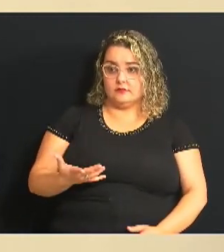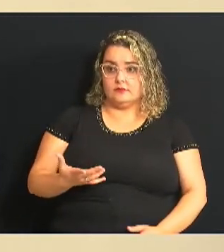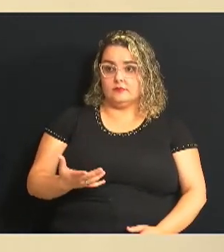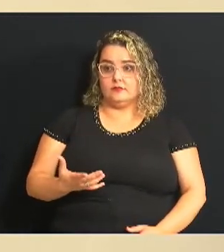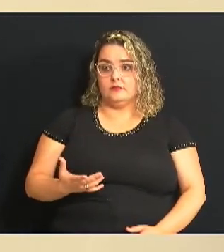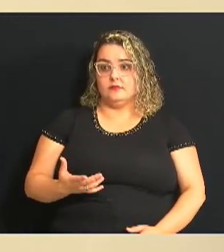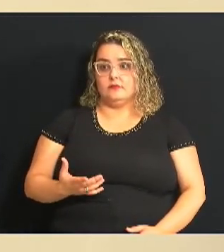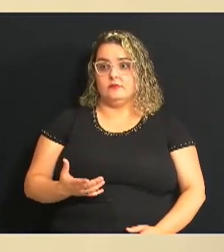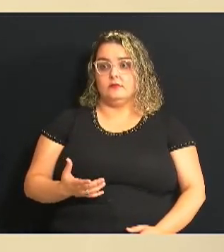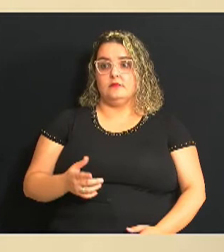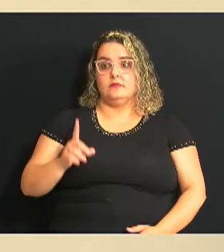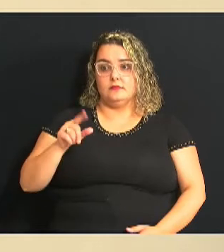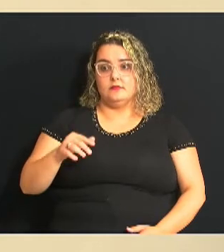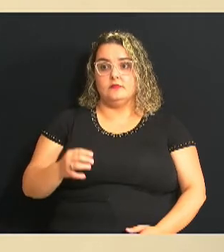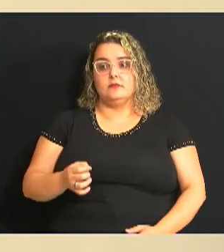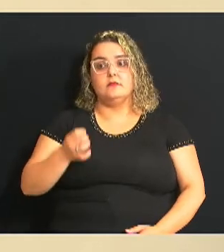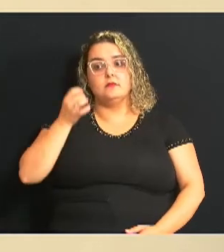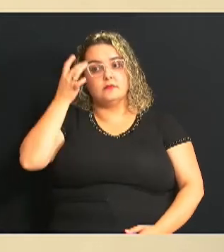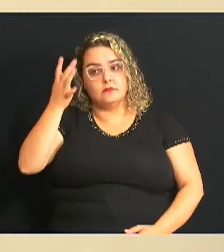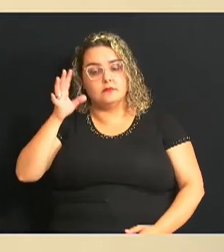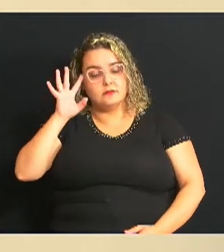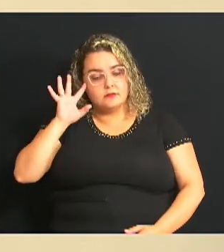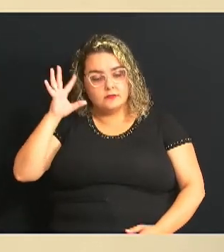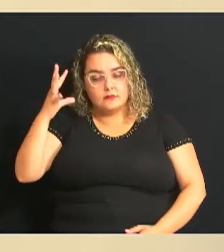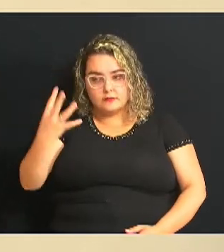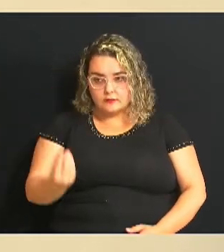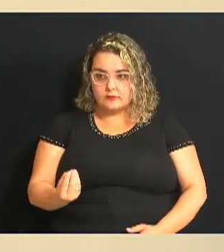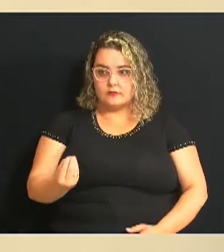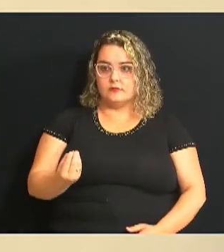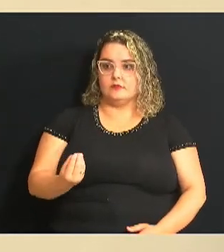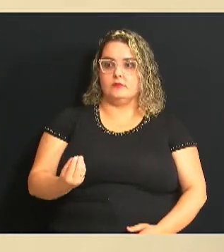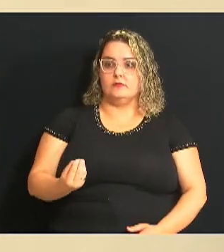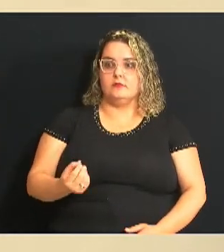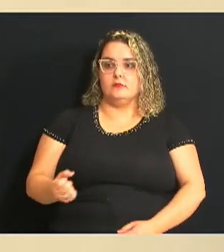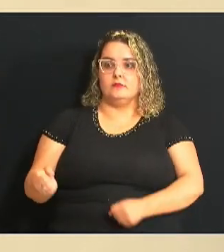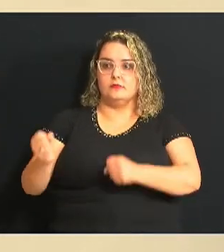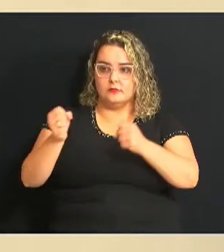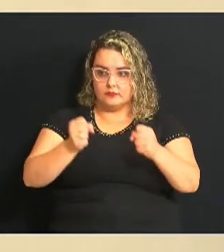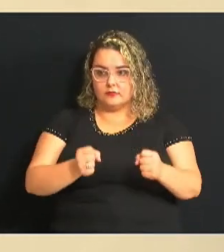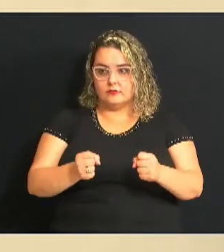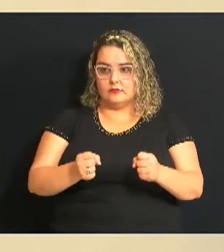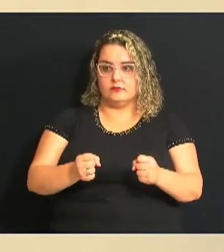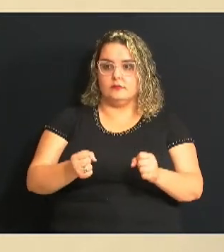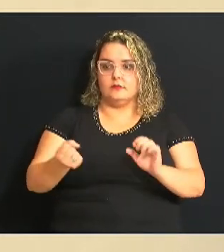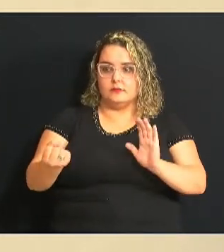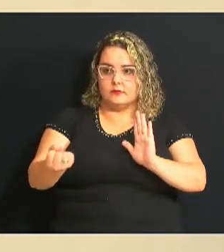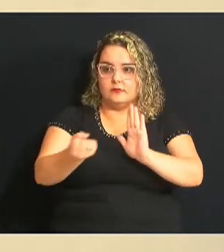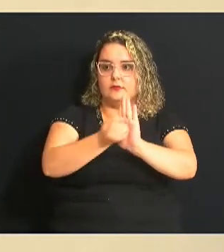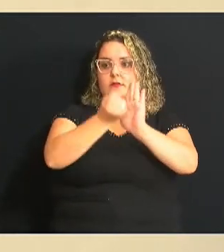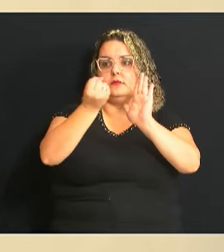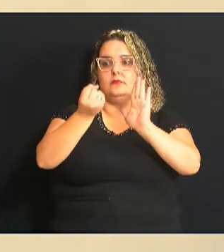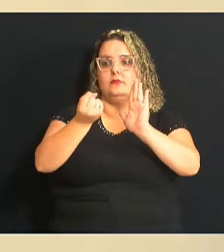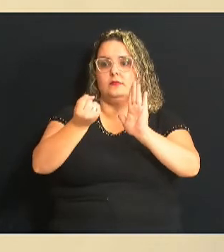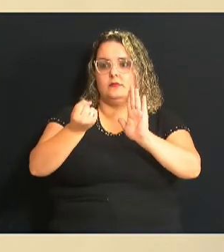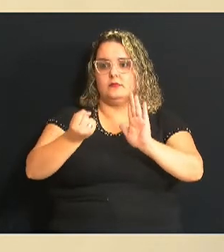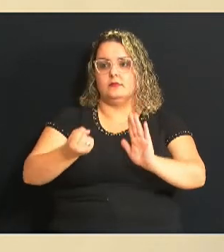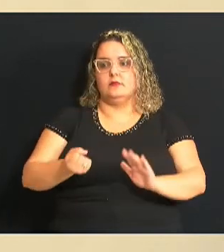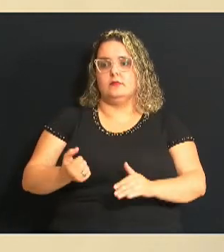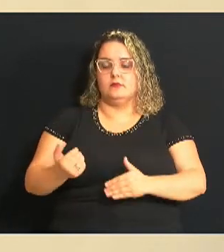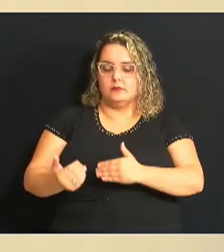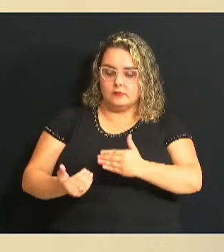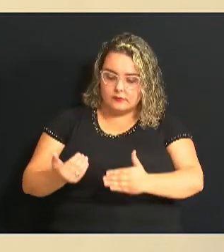ser um facilitador do conhecimento, de poder marcar esta